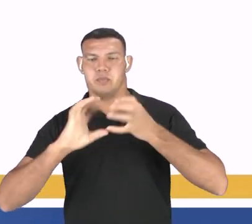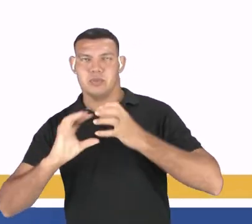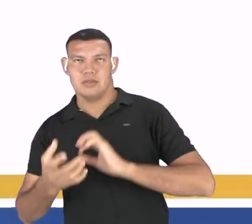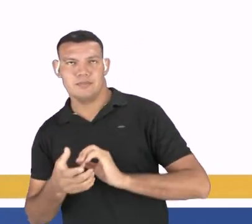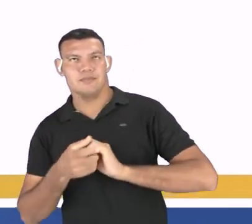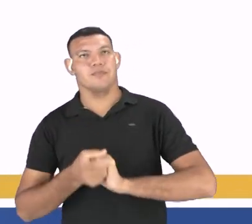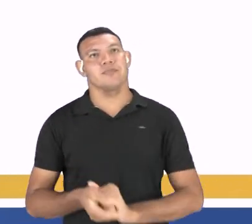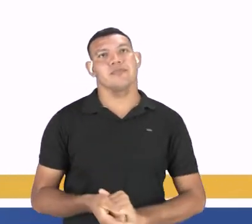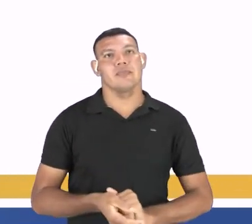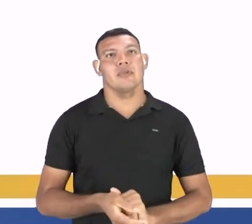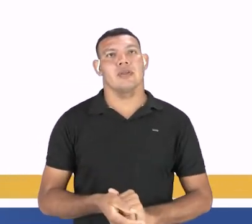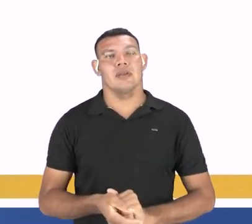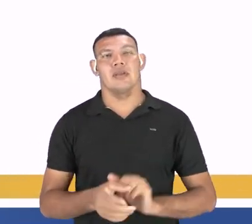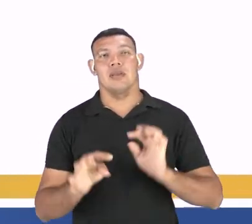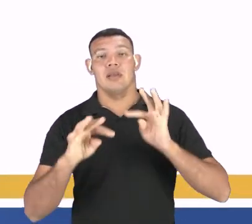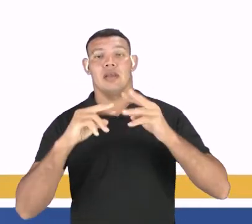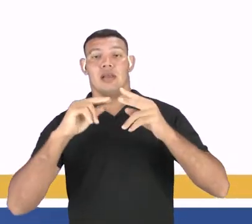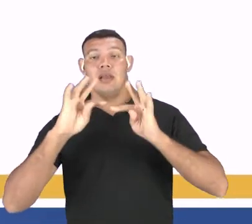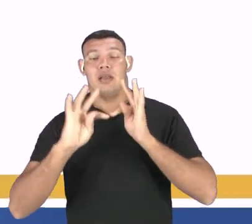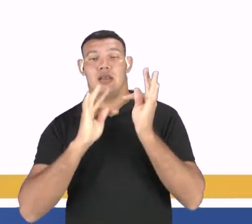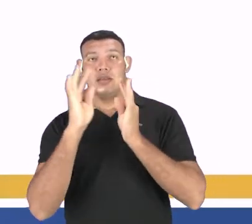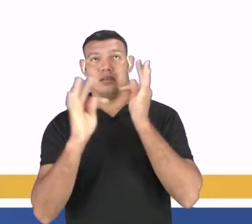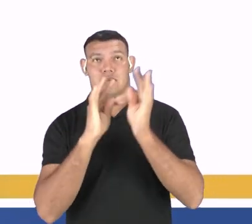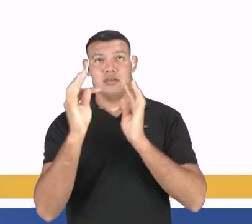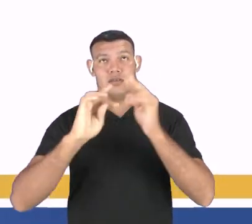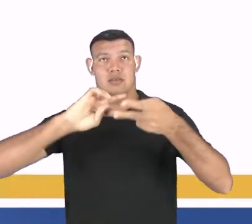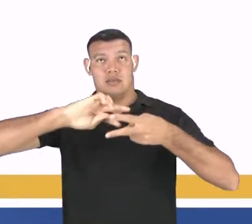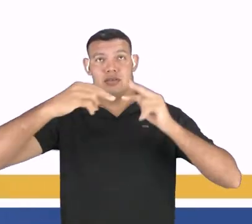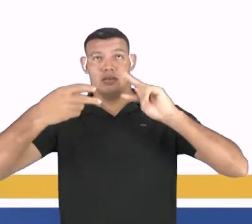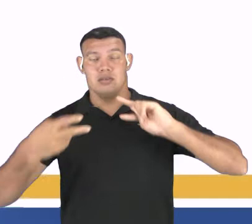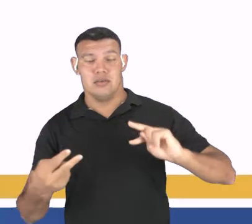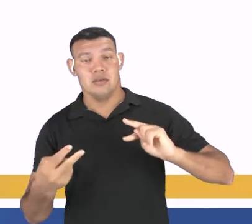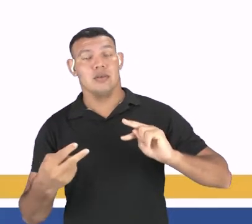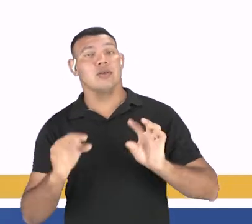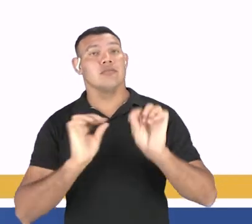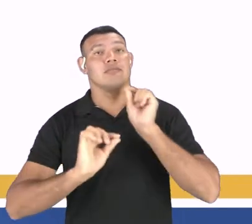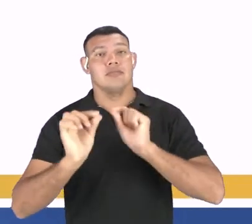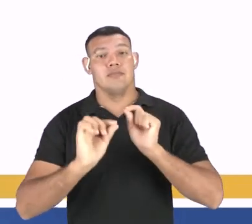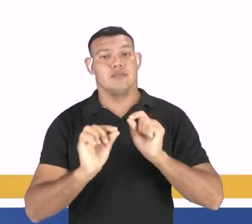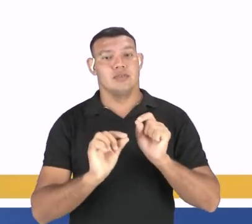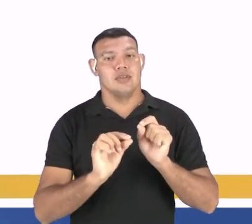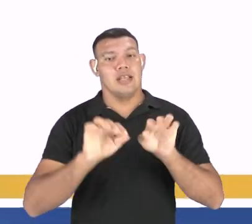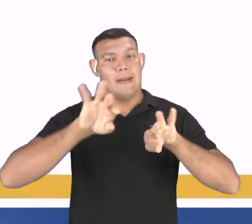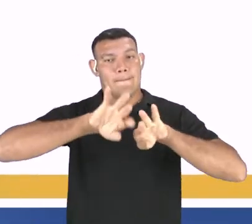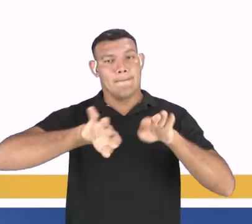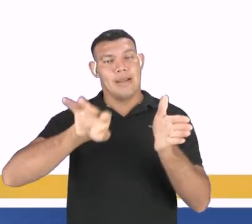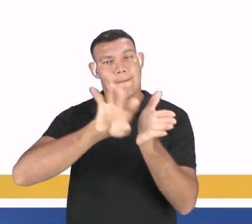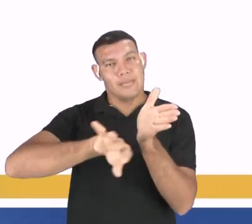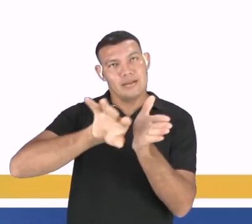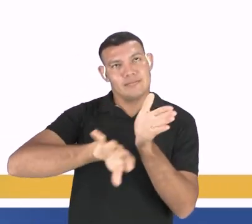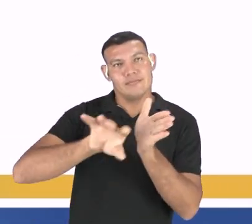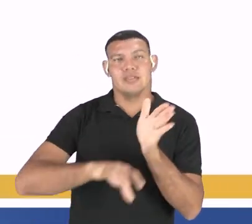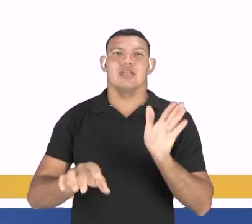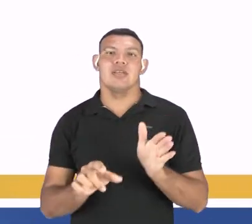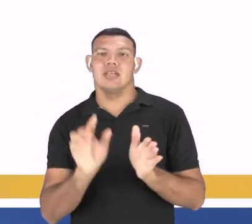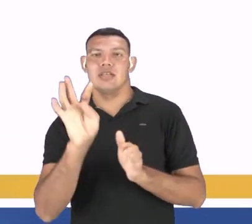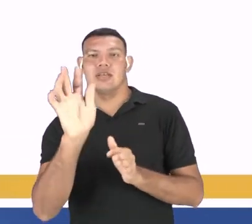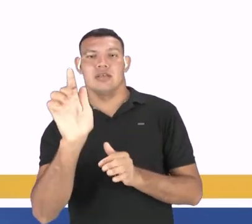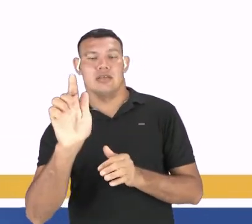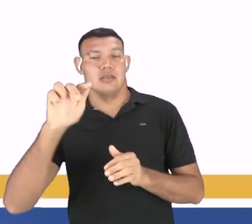e aí a tecnologia do DNA recombinante são técnicas que visam isolamento de Gênesis e a introdução de Genoma